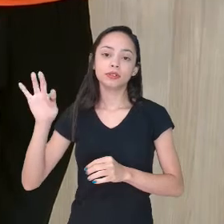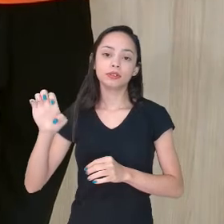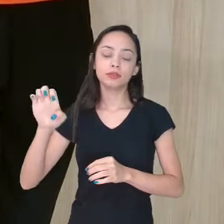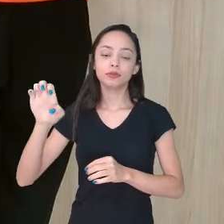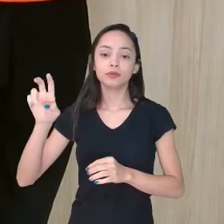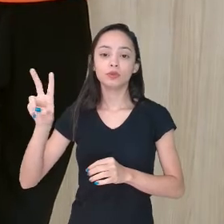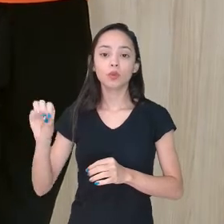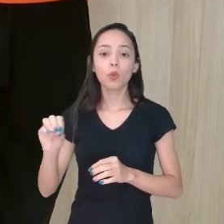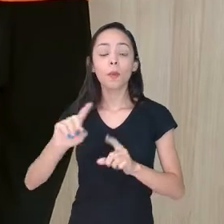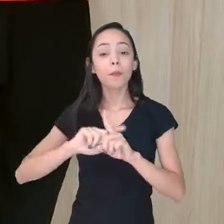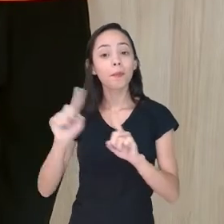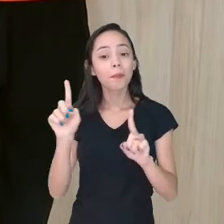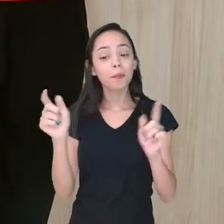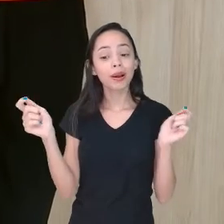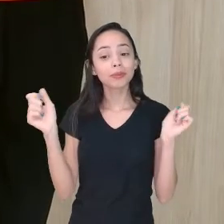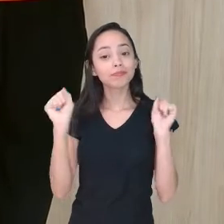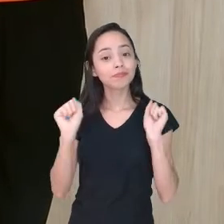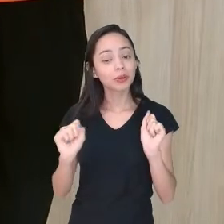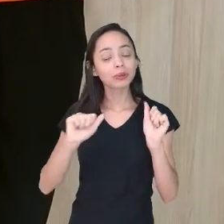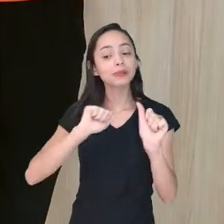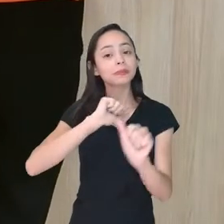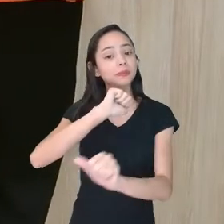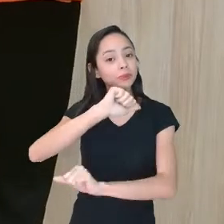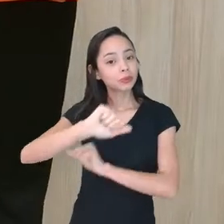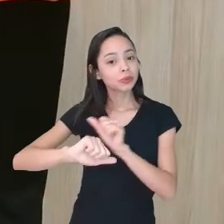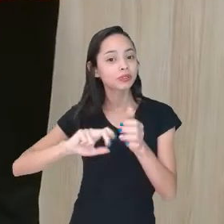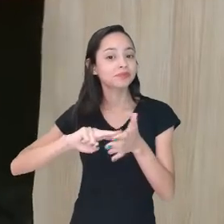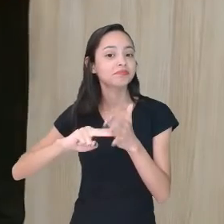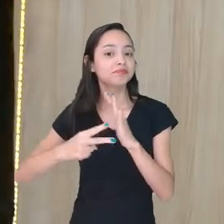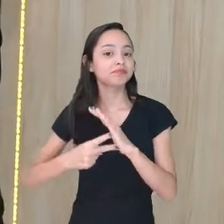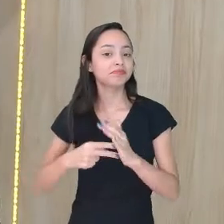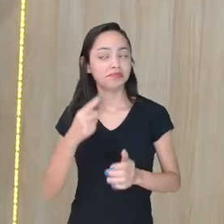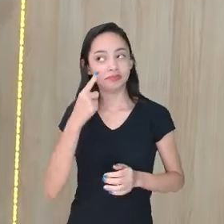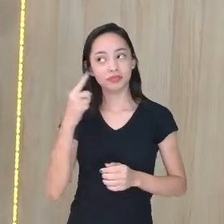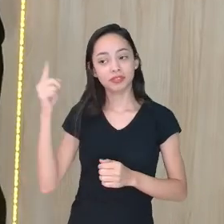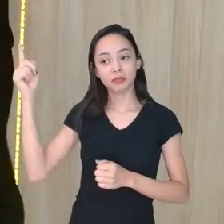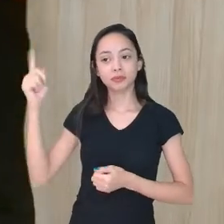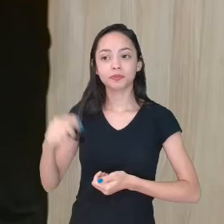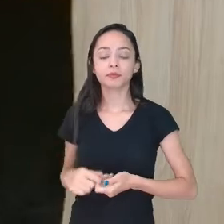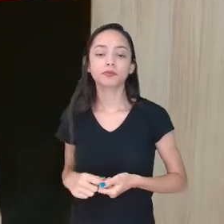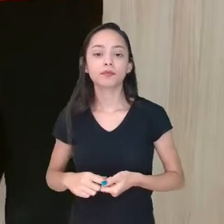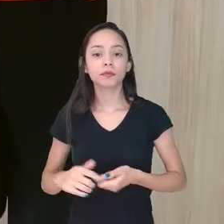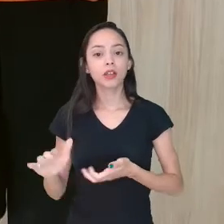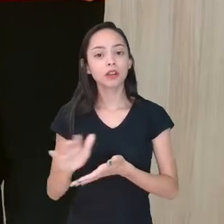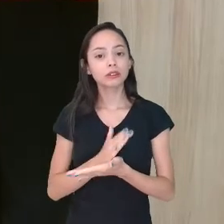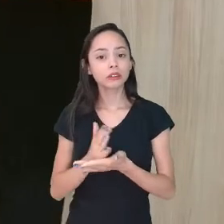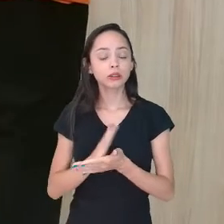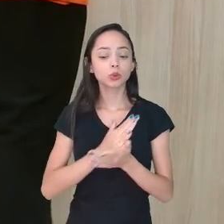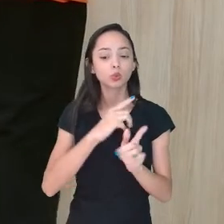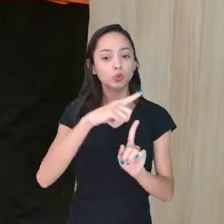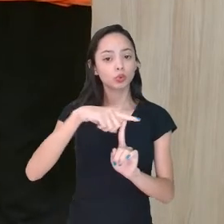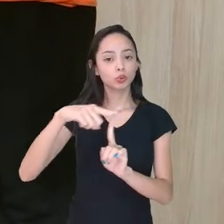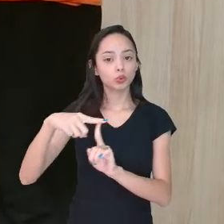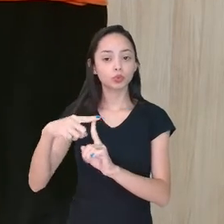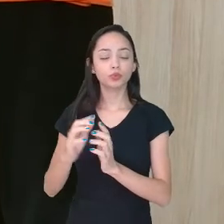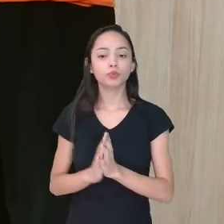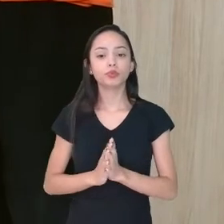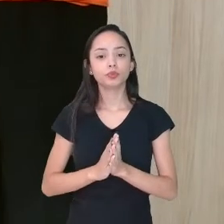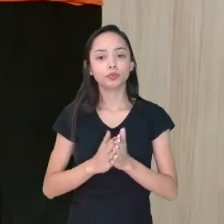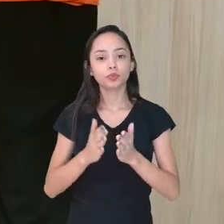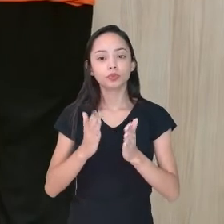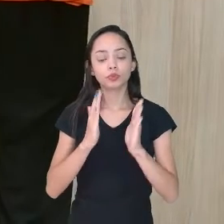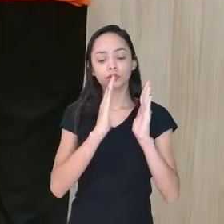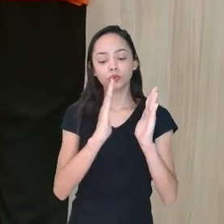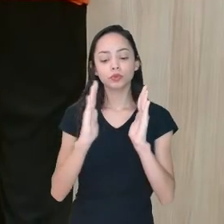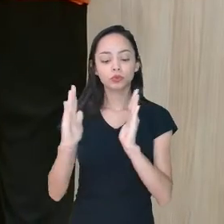uso adjetivo e substantivo. Vamos ver? Ó. Em algumas situações, a ordem do